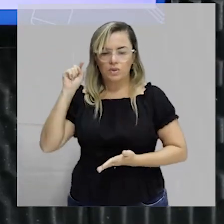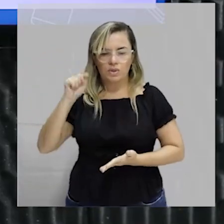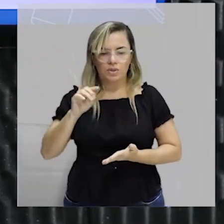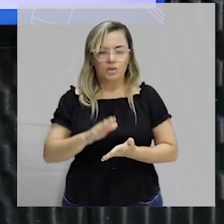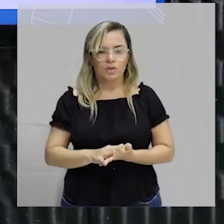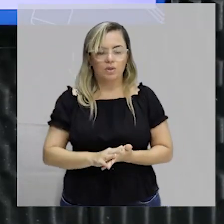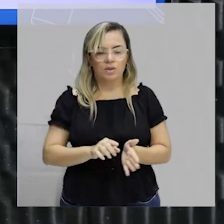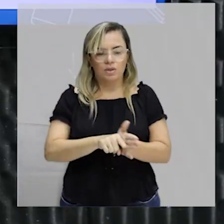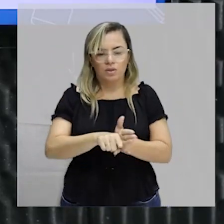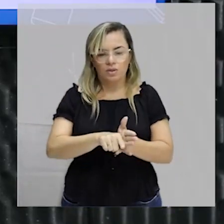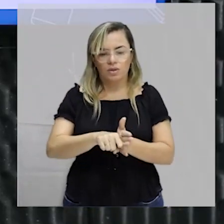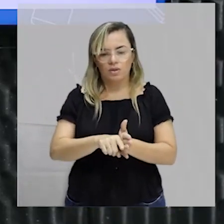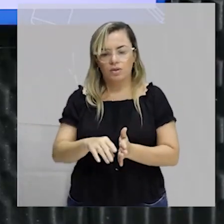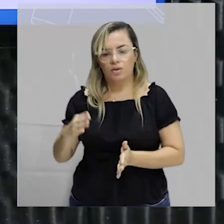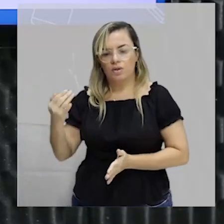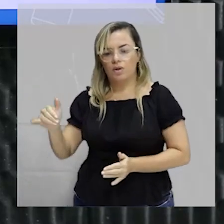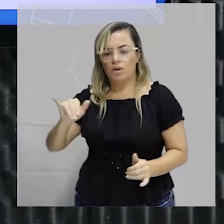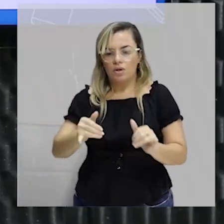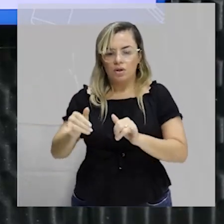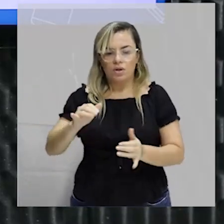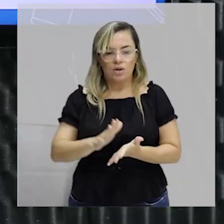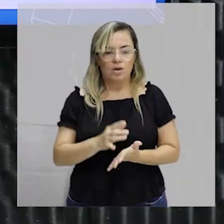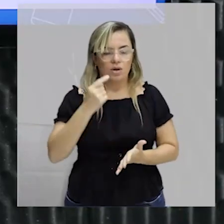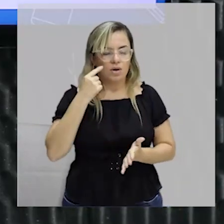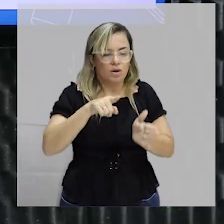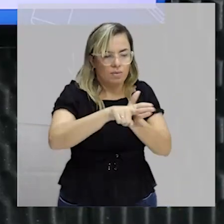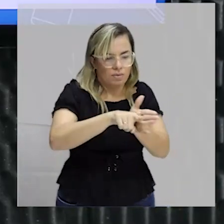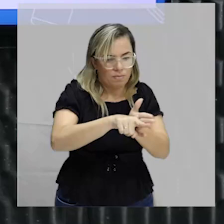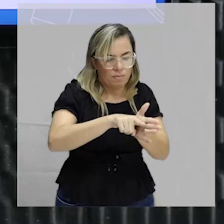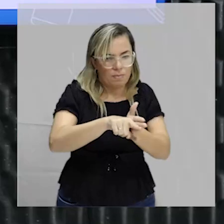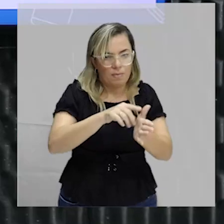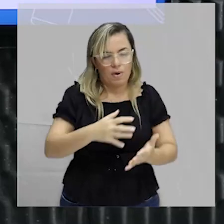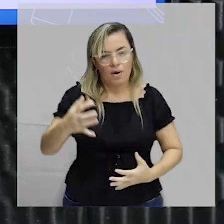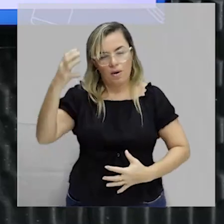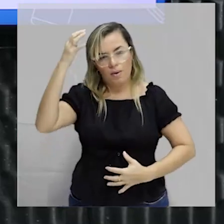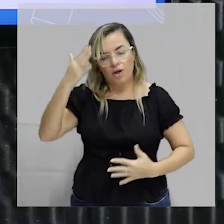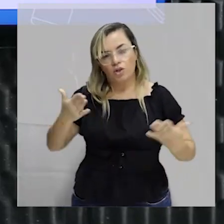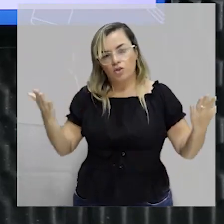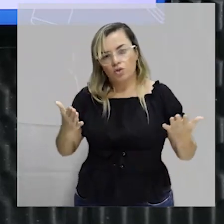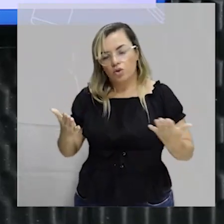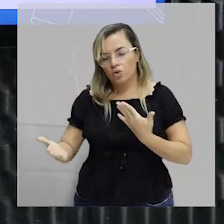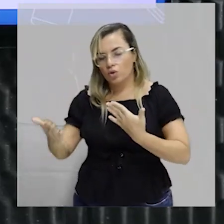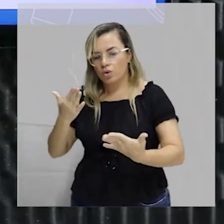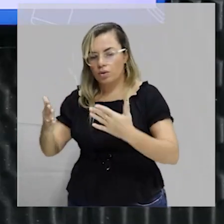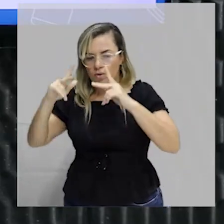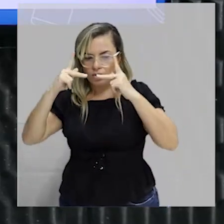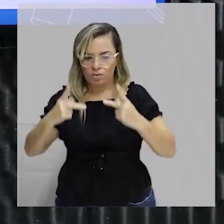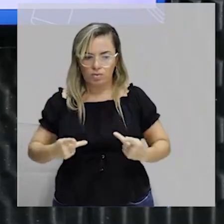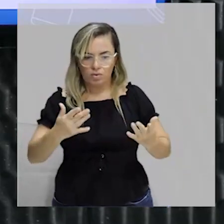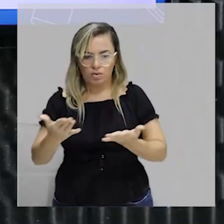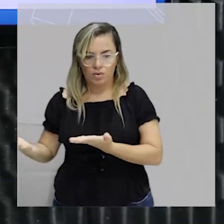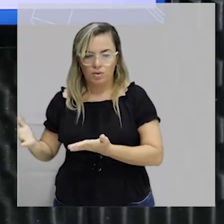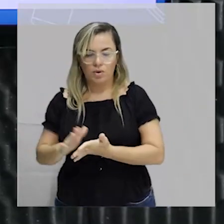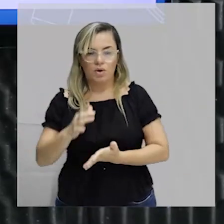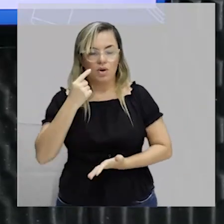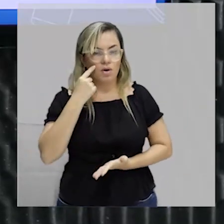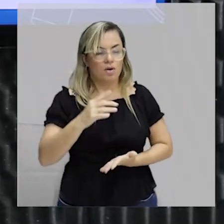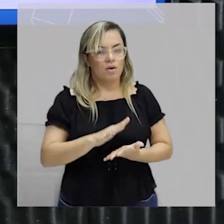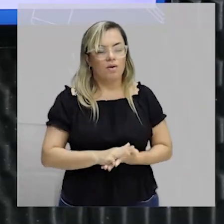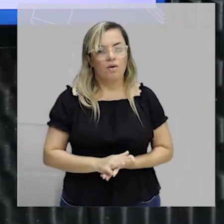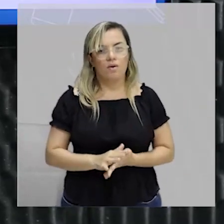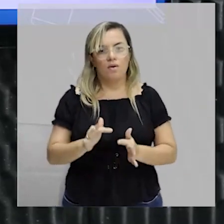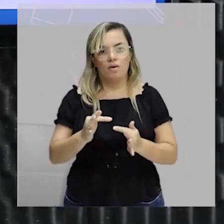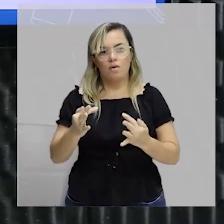próximo quem? Veja, na teoria da evolução ela diz que nós temos parentesco com outros